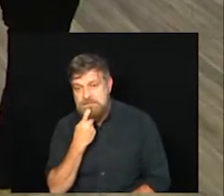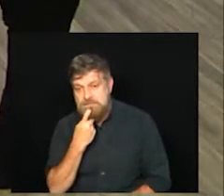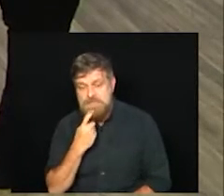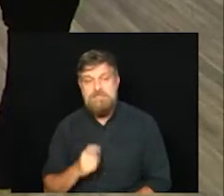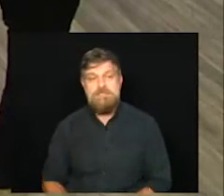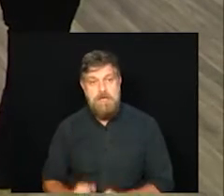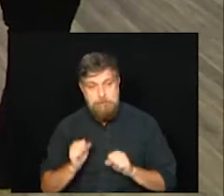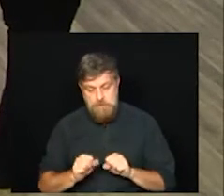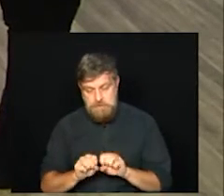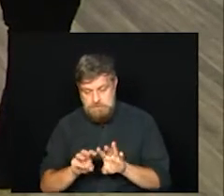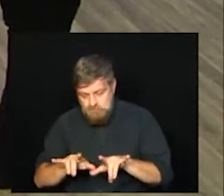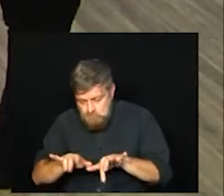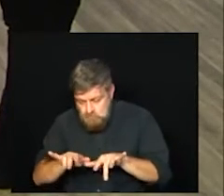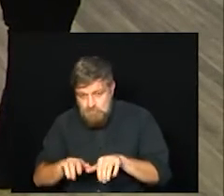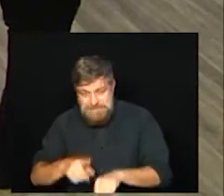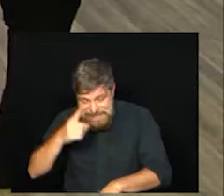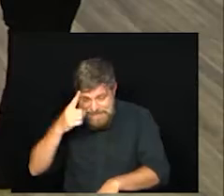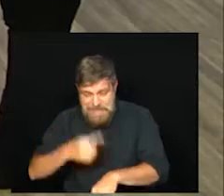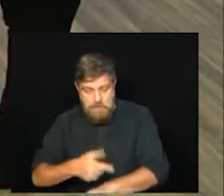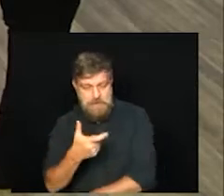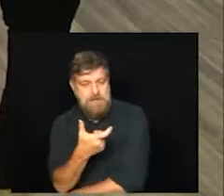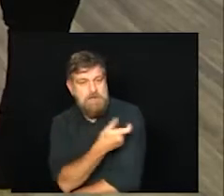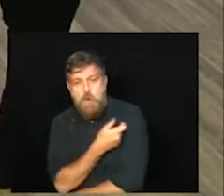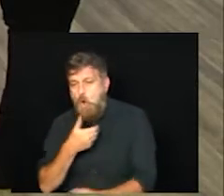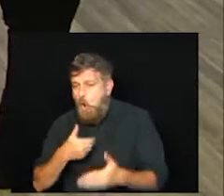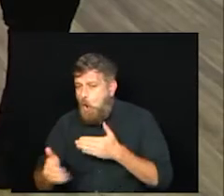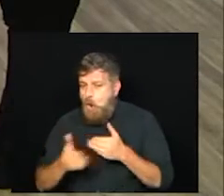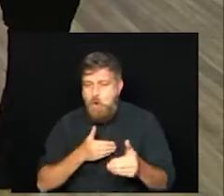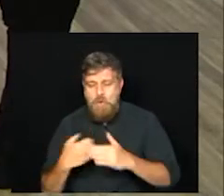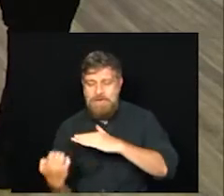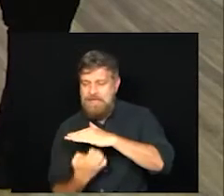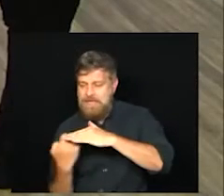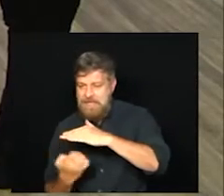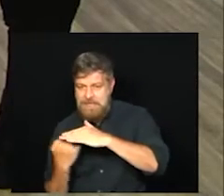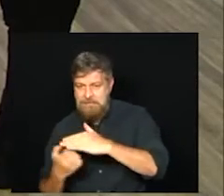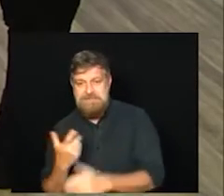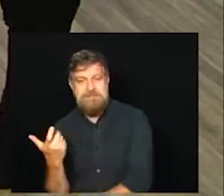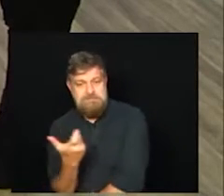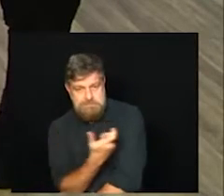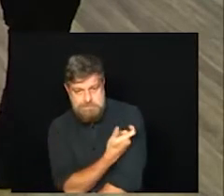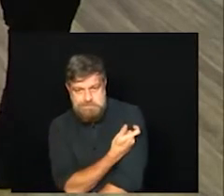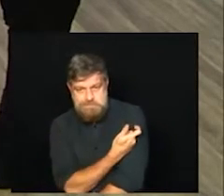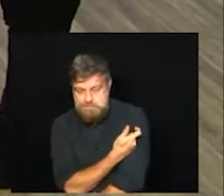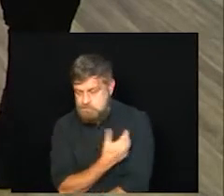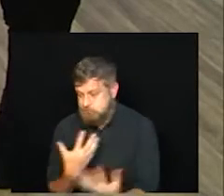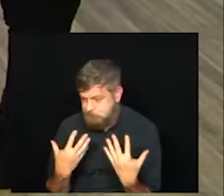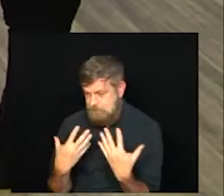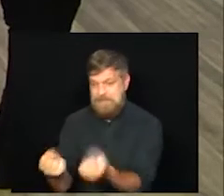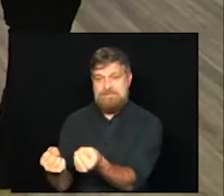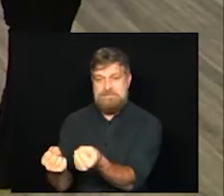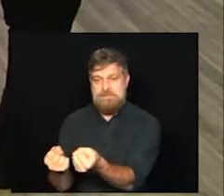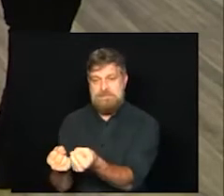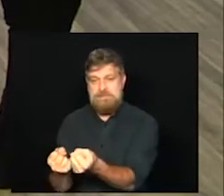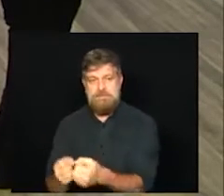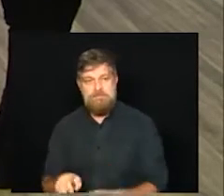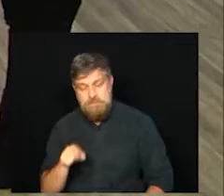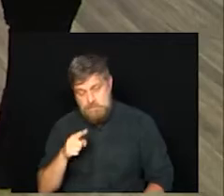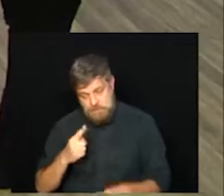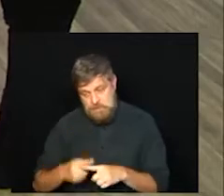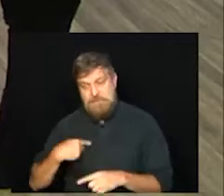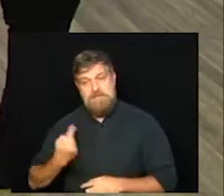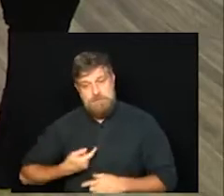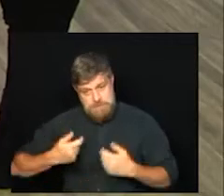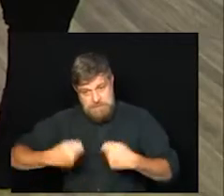vacina.campinas.sp.gov.br, e aí no momento que for aplicada qualquer empresa, qualquer vacina que for aplicada, você aceite, porque a